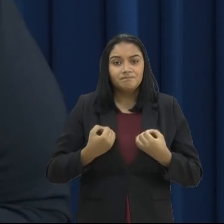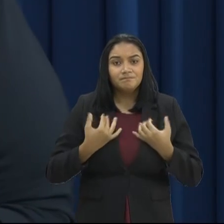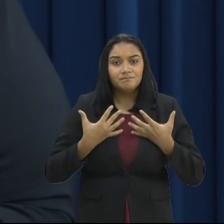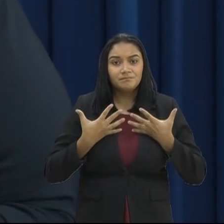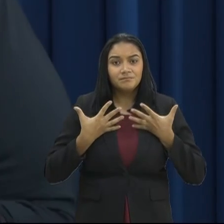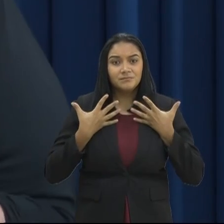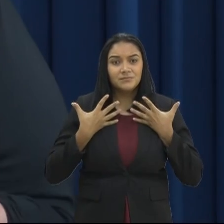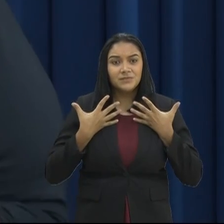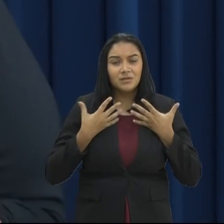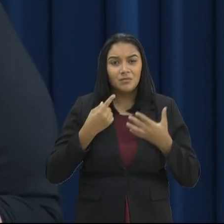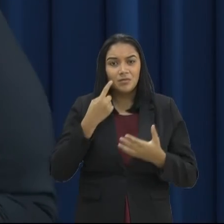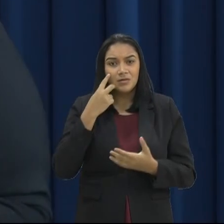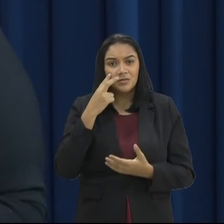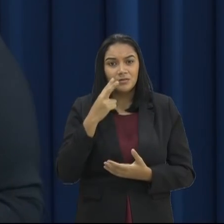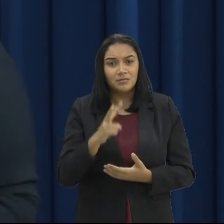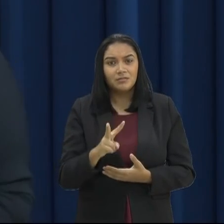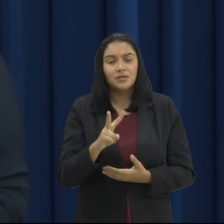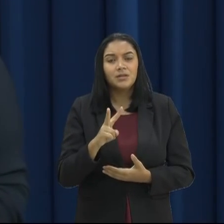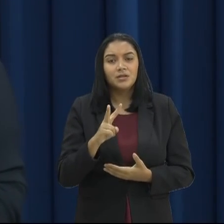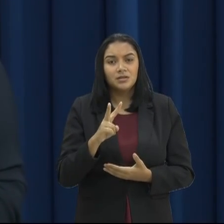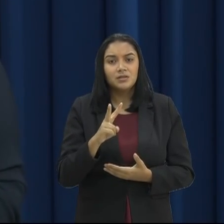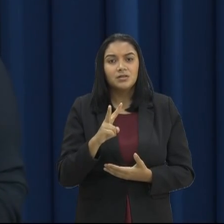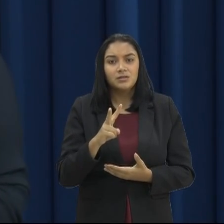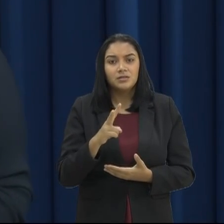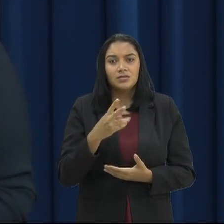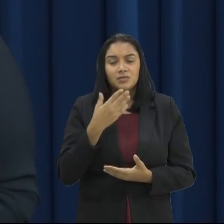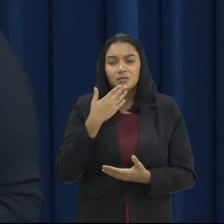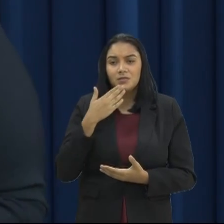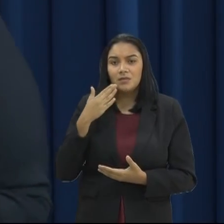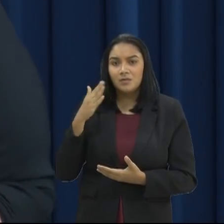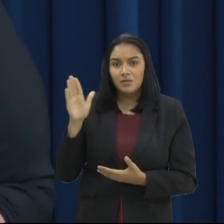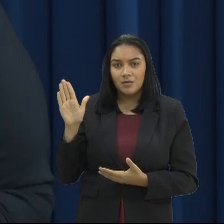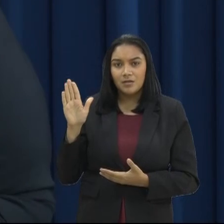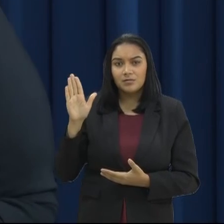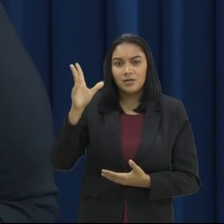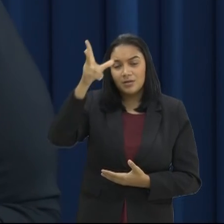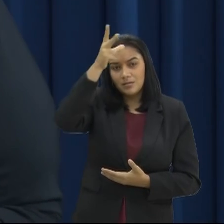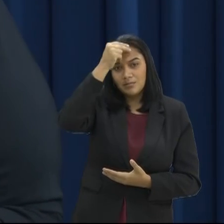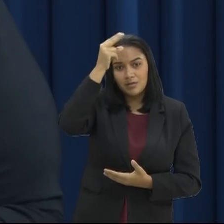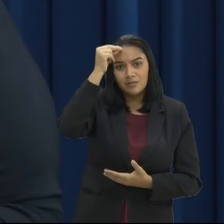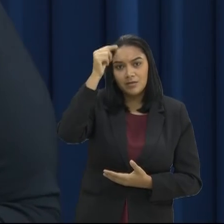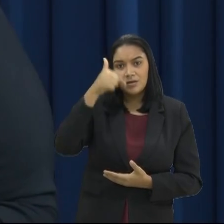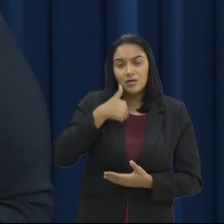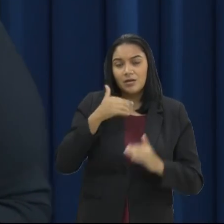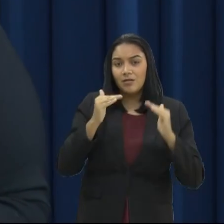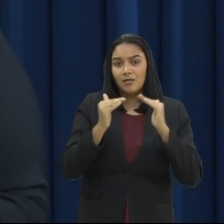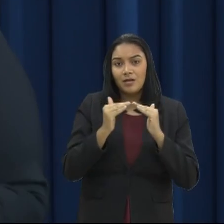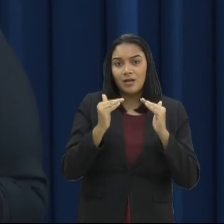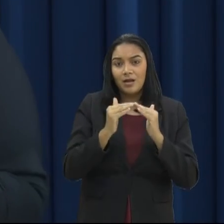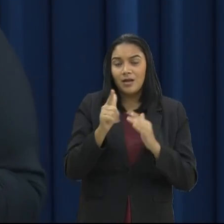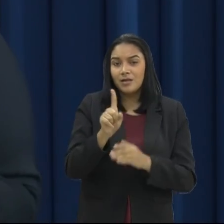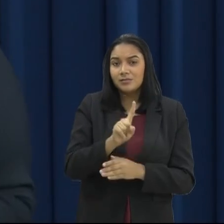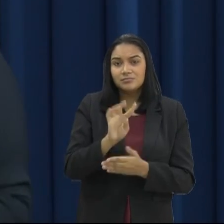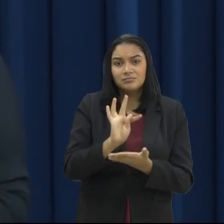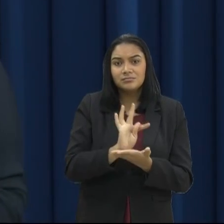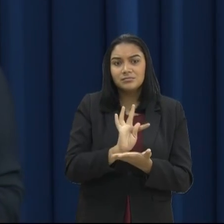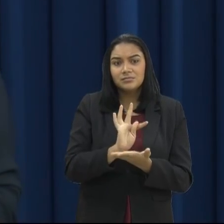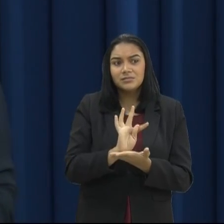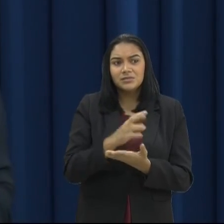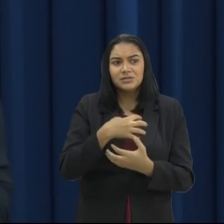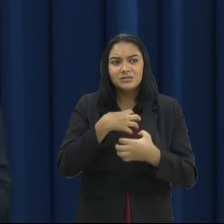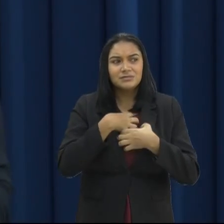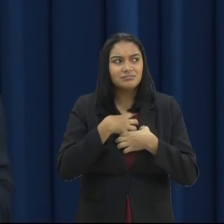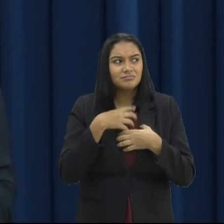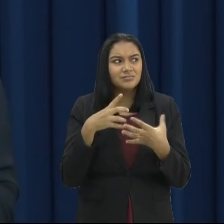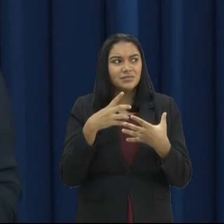quando eu vejo a colocação do candidato do prefeito, que eu não moro em Teresina. Eu estou com a sensação de que eu